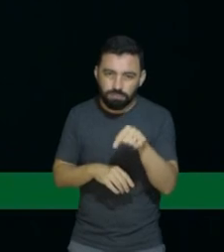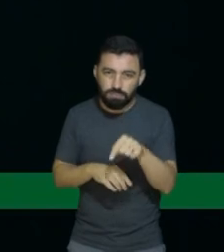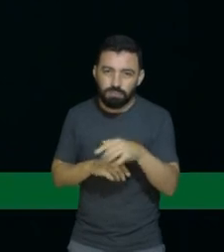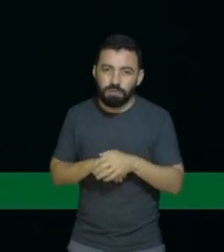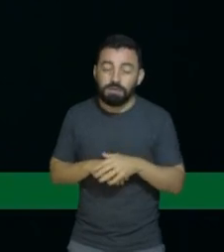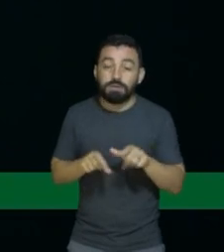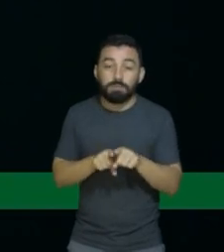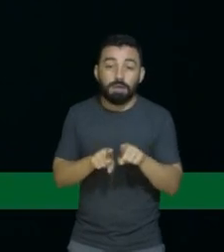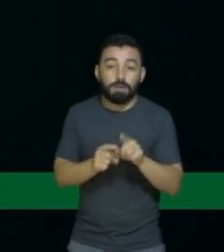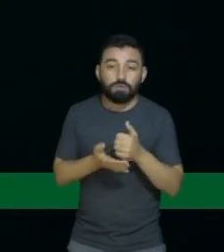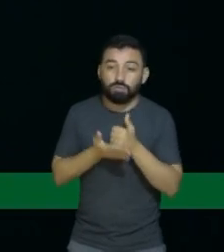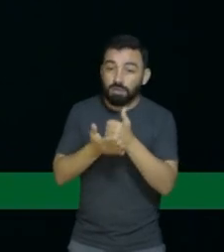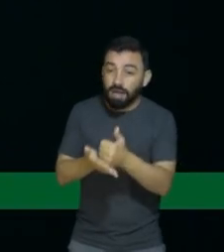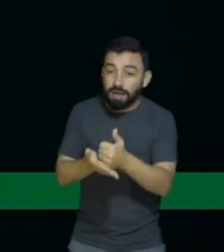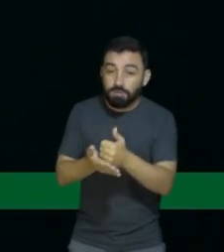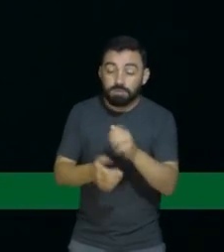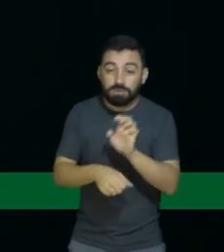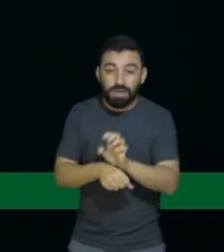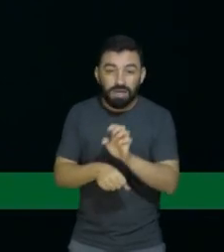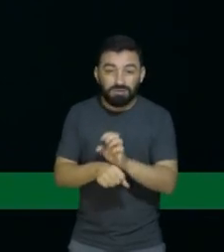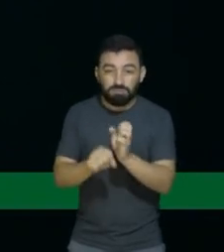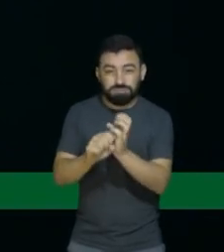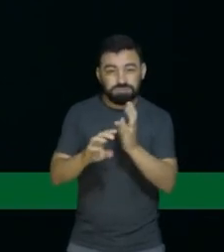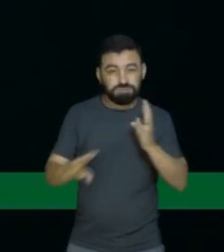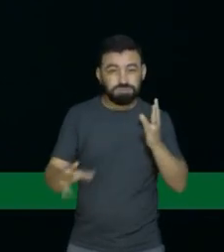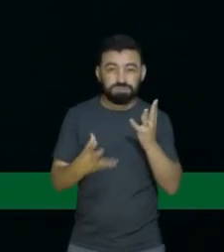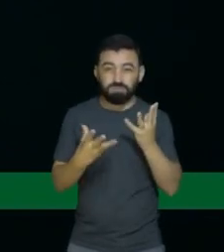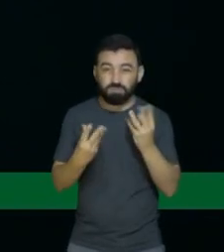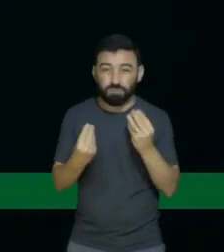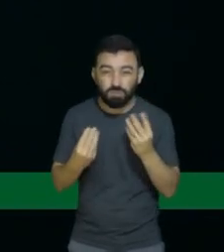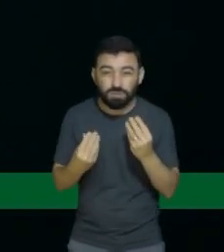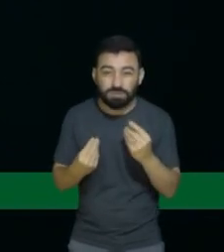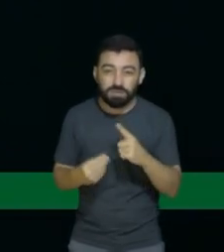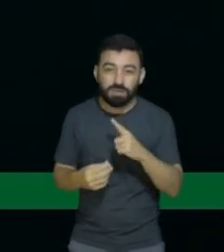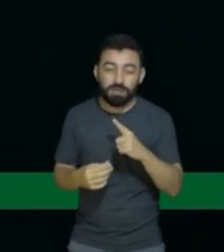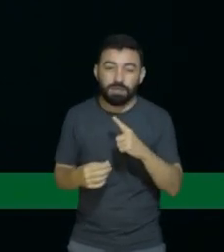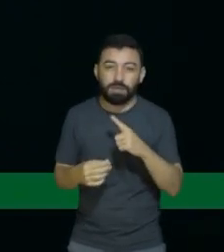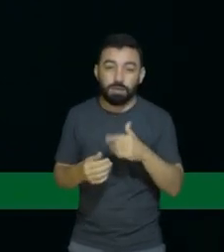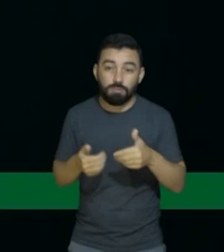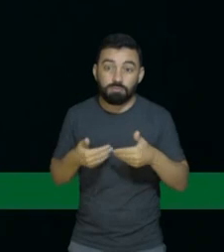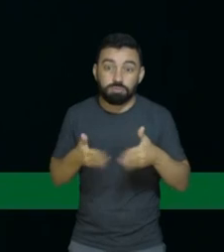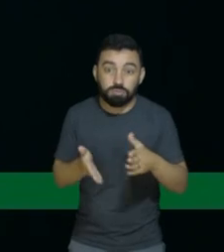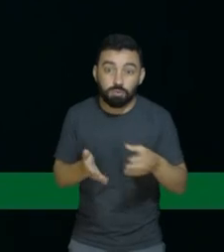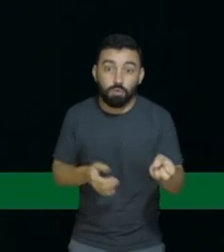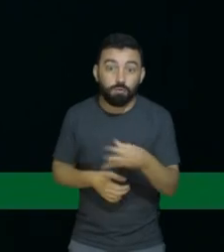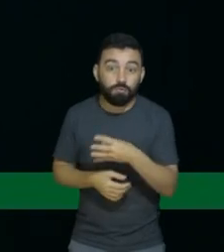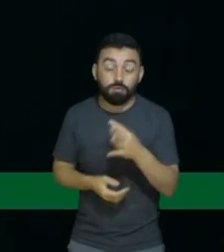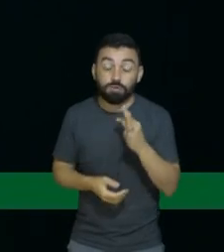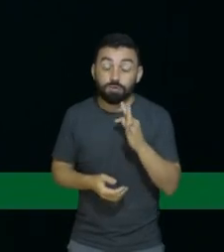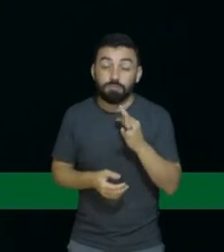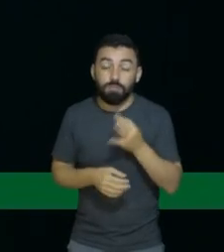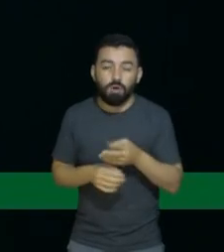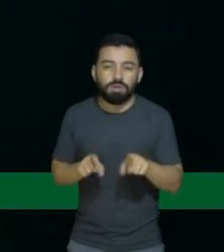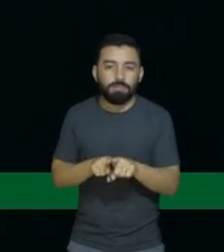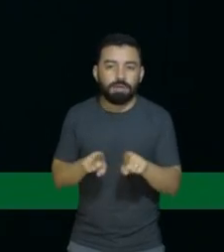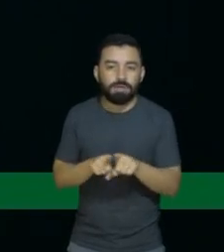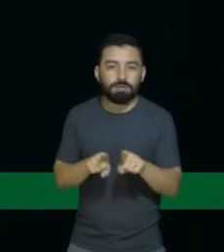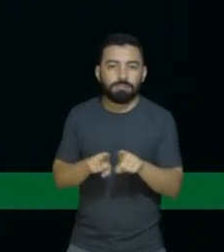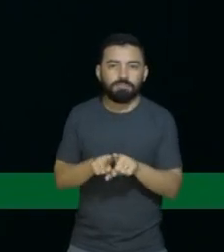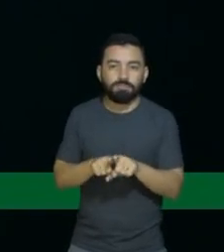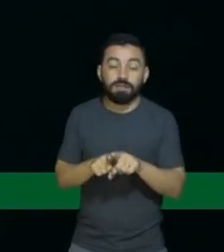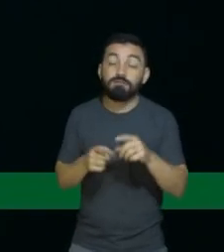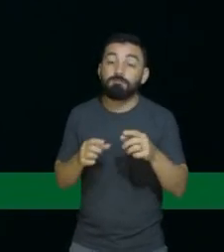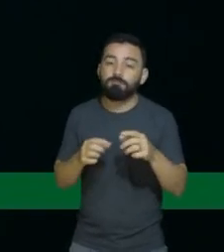o estado numa fila de espera enorme de cirurgias urológicas inaugurar a unidade de Timbó inaugurar uma unidade a unidade em